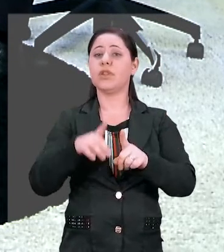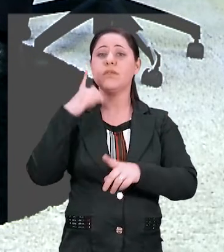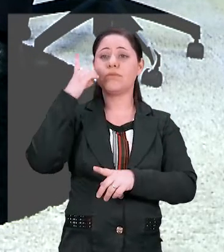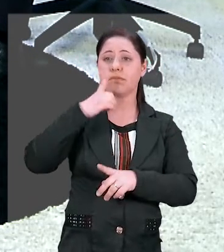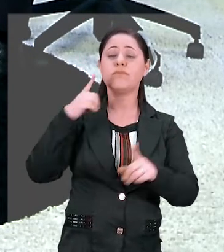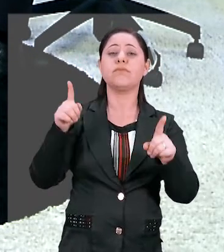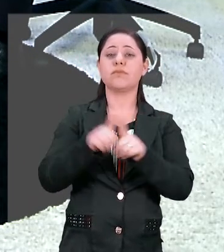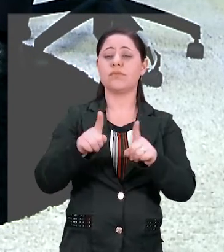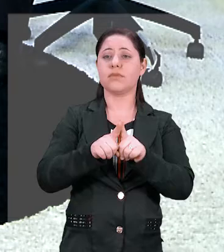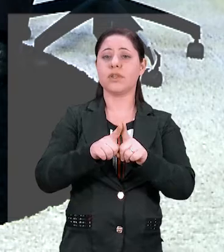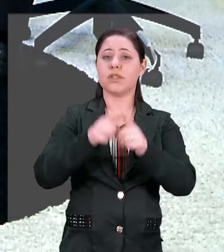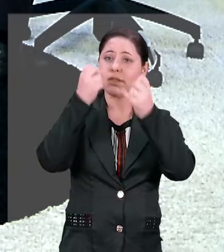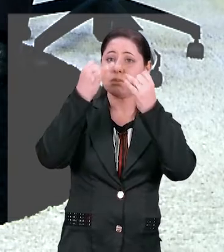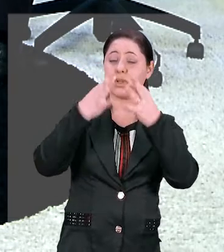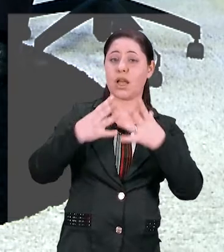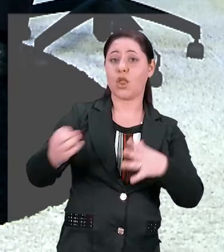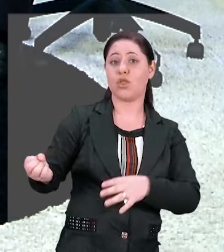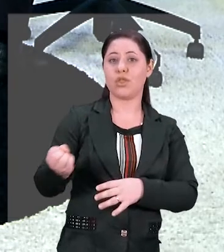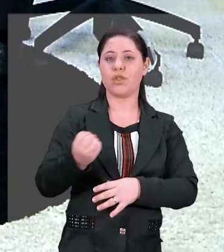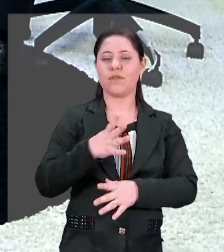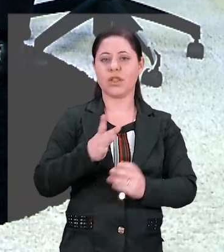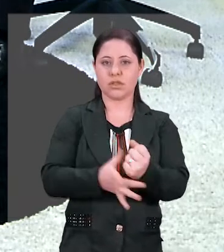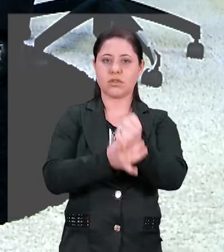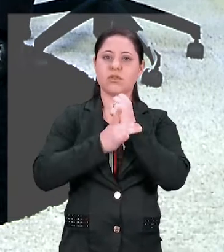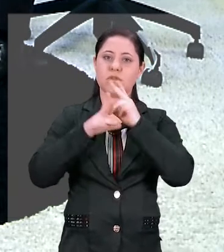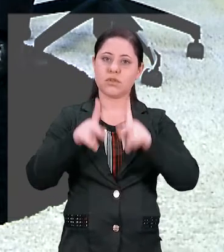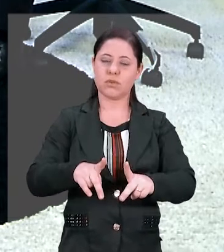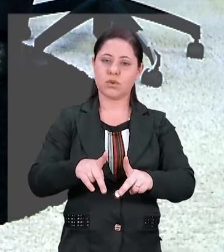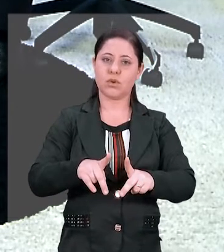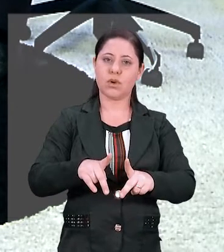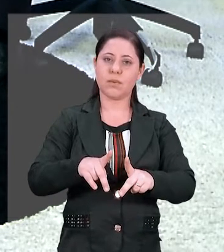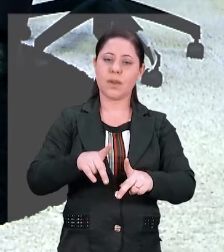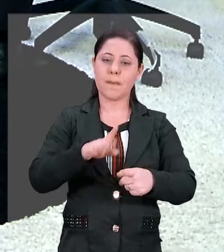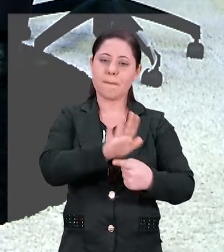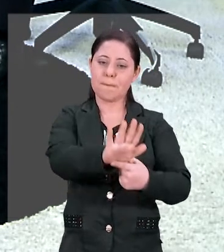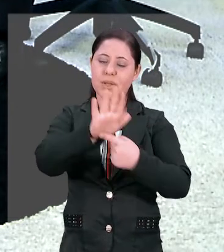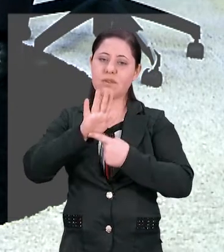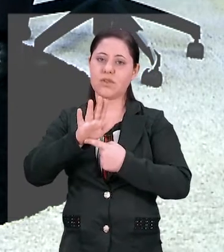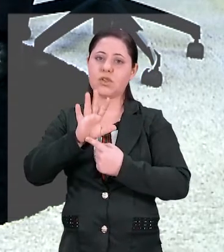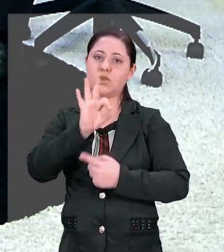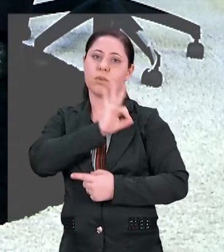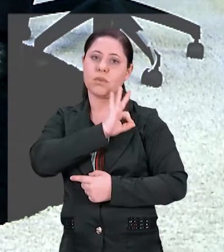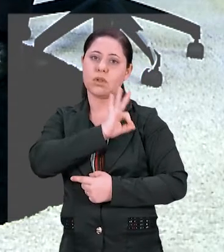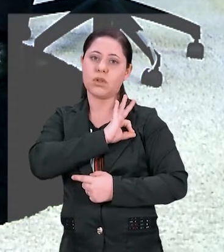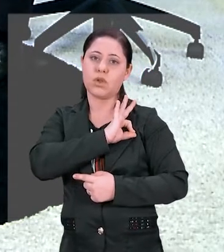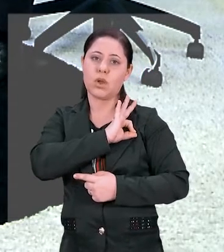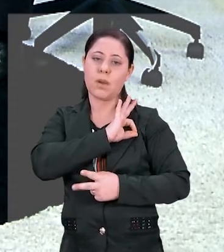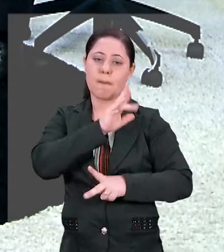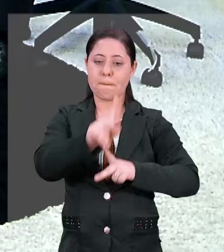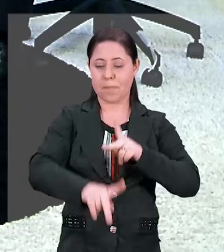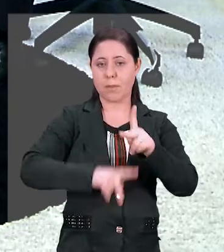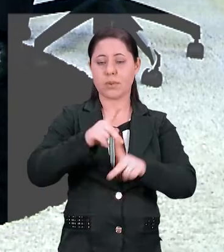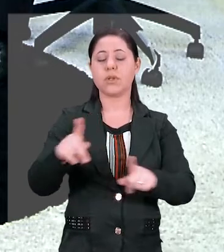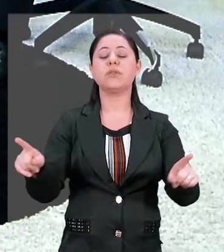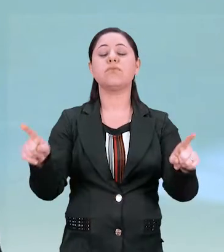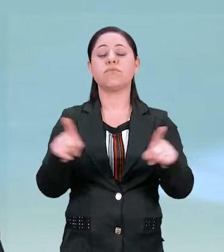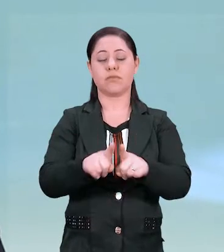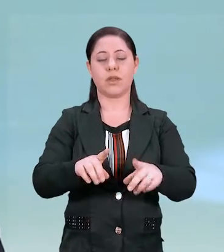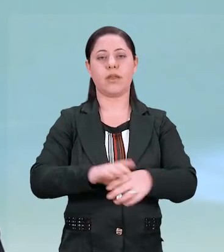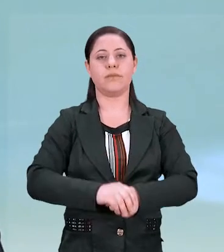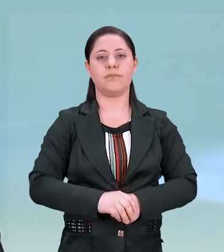as novidades que tem da segurança pública, que vai ser em benefício não só dos policiais, como também para a própria população.